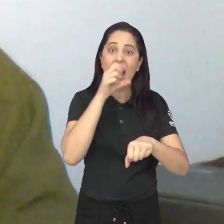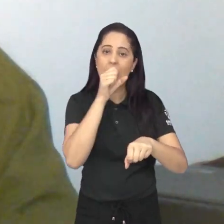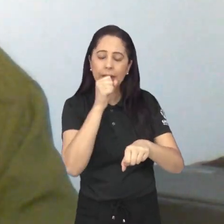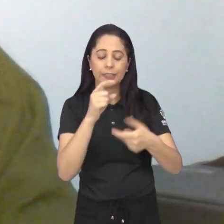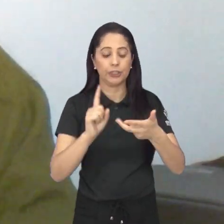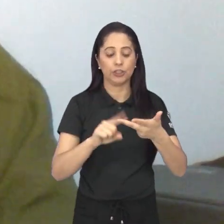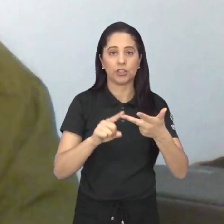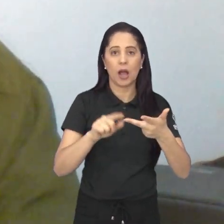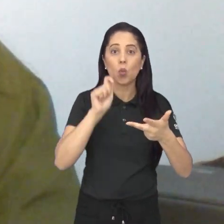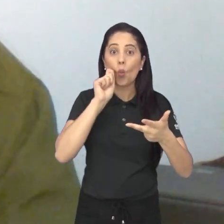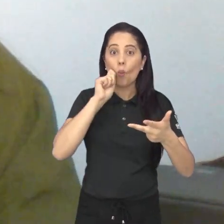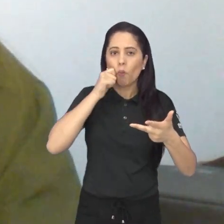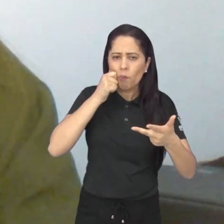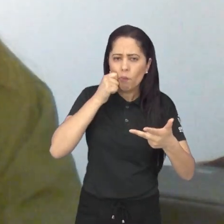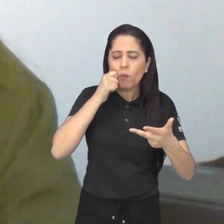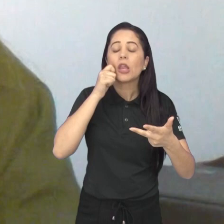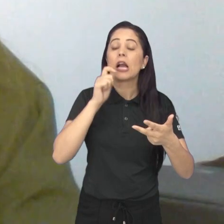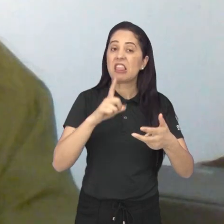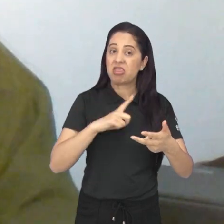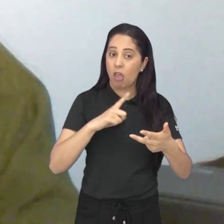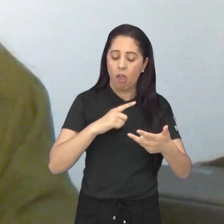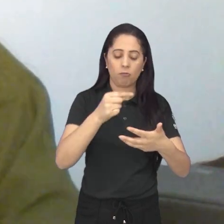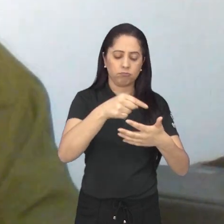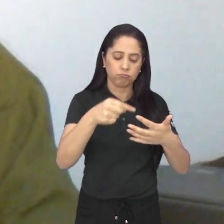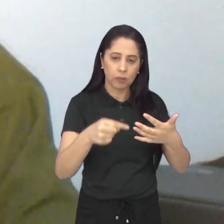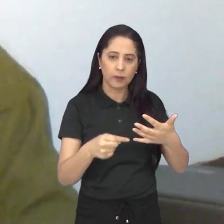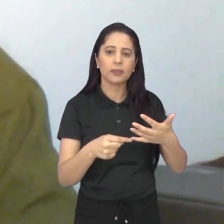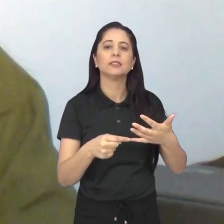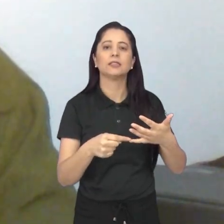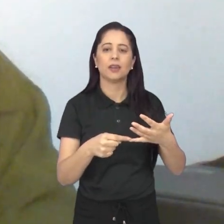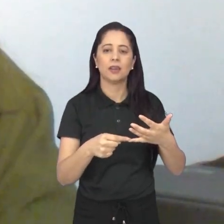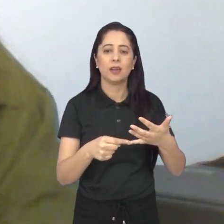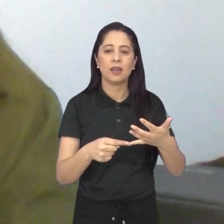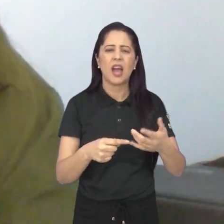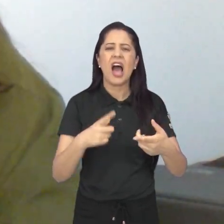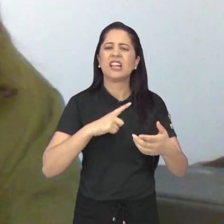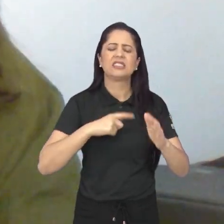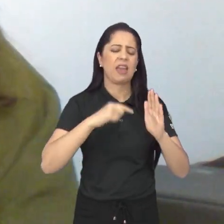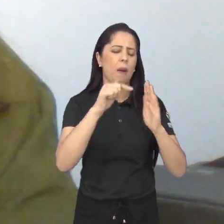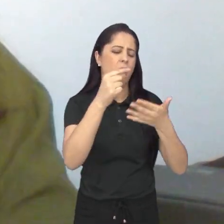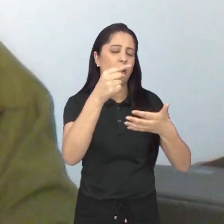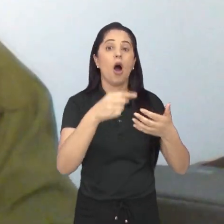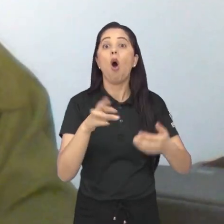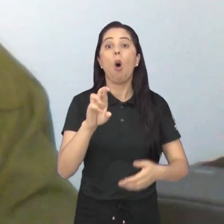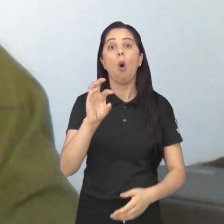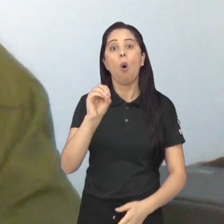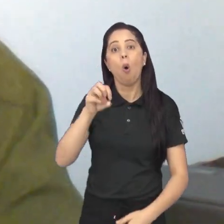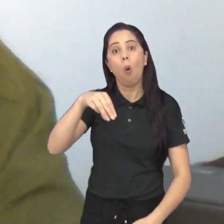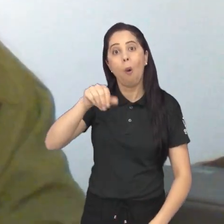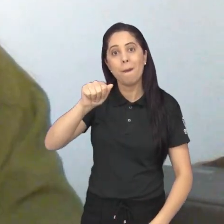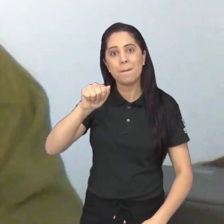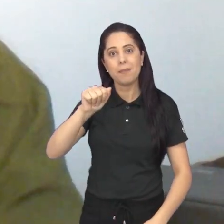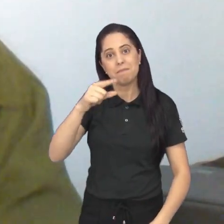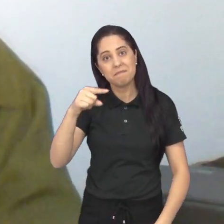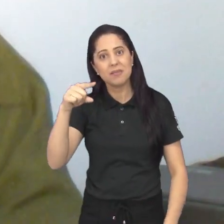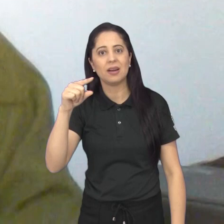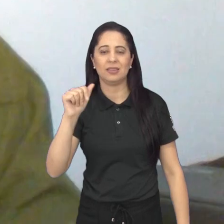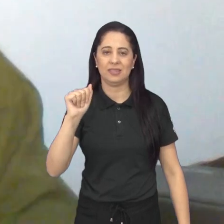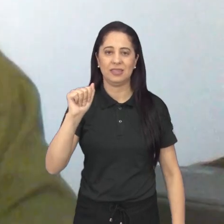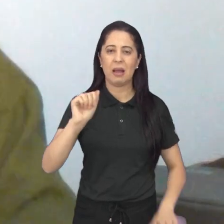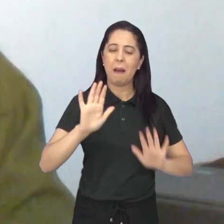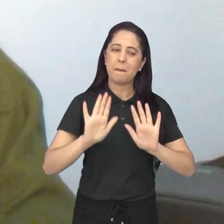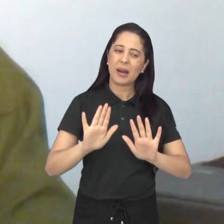laranja, limão, é até difícil especificar uma, né? A gente tem uma lista ali, por exemplo, romã, mas aí fica um pouquinho